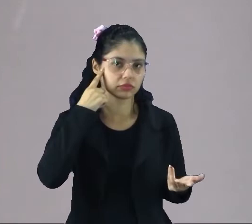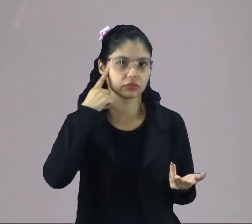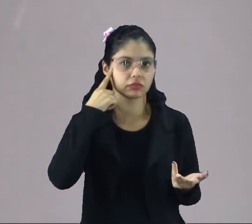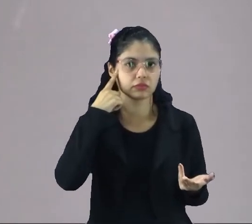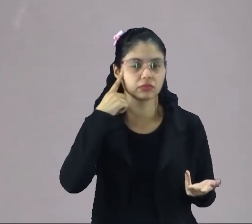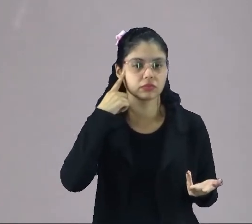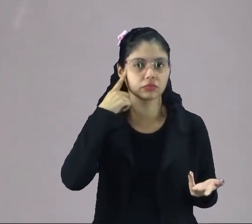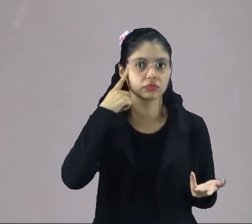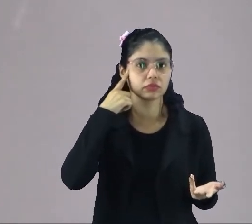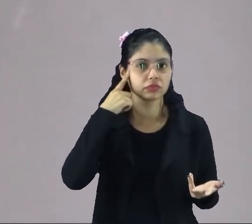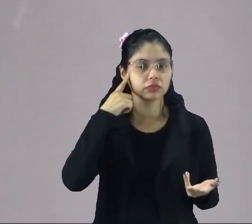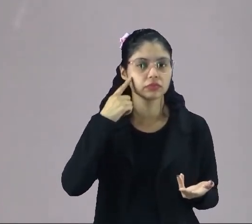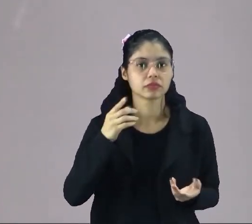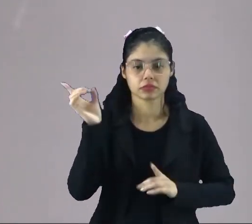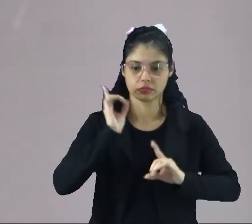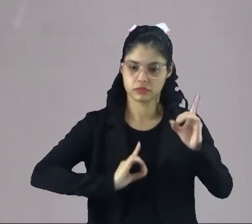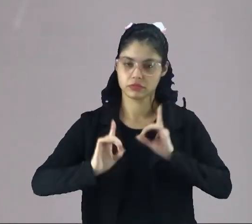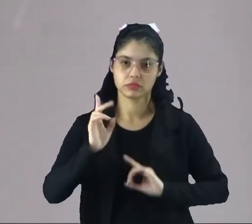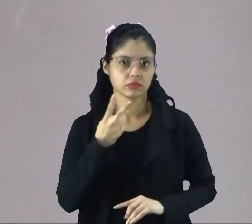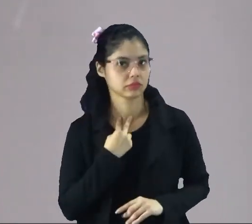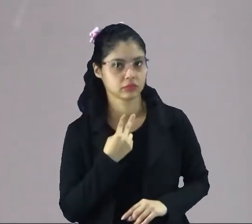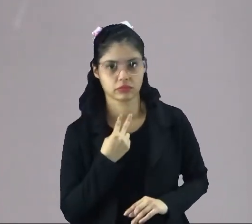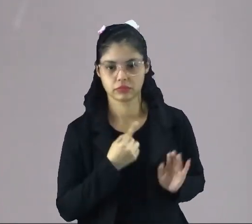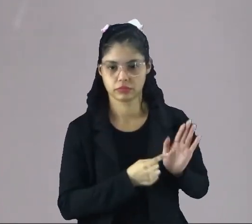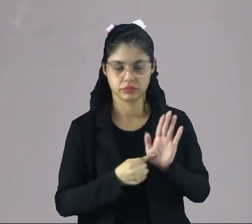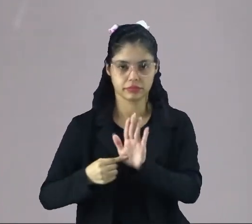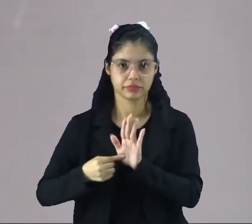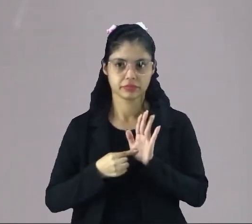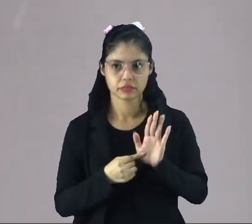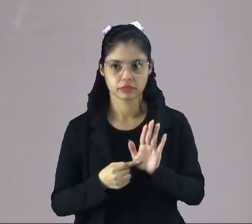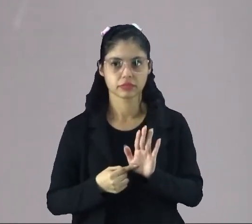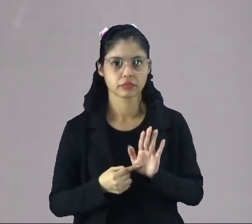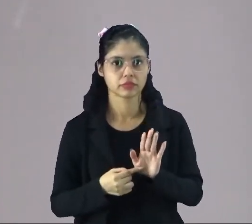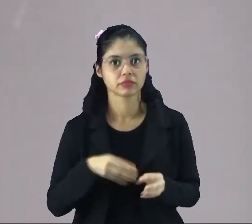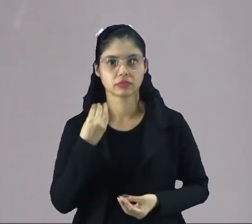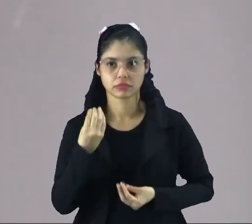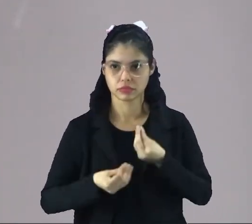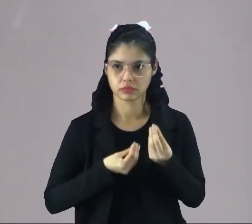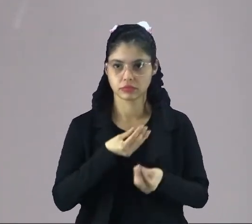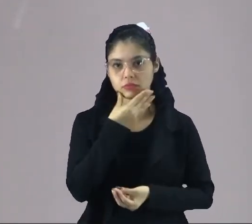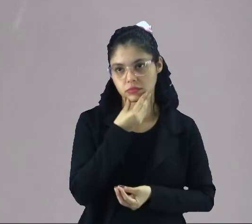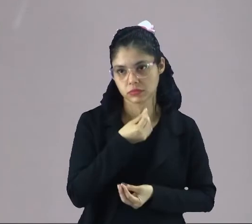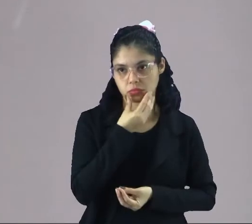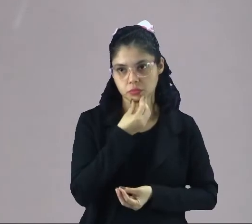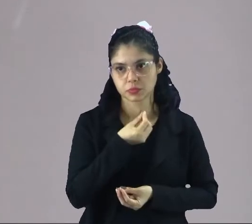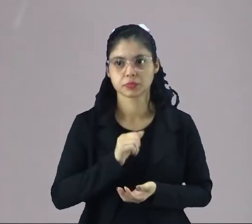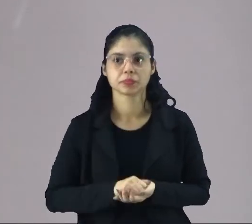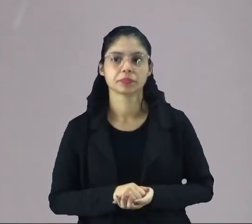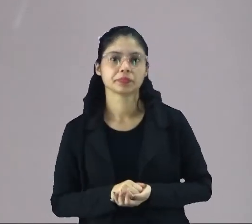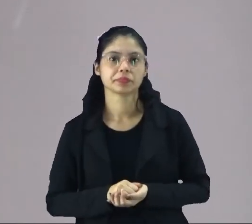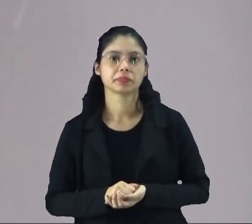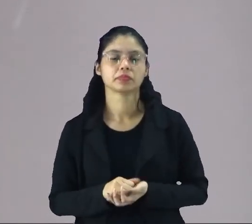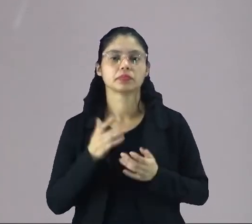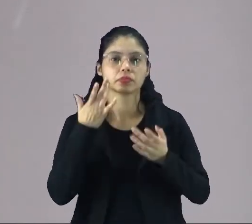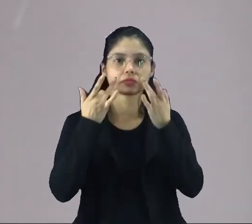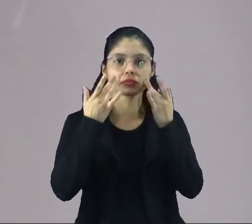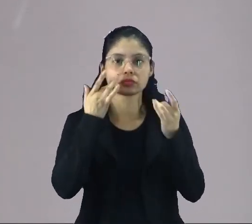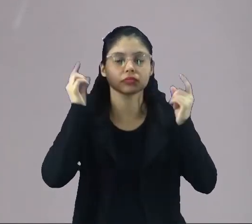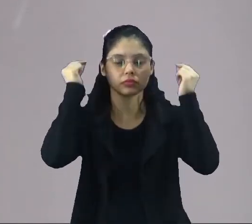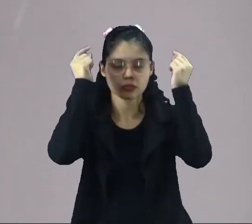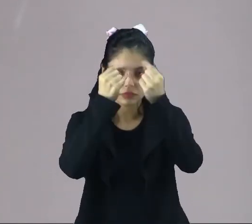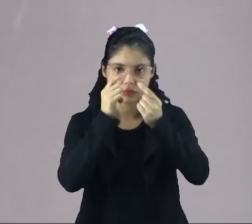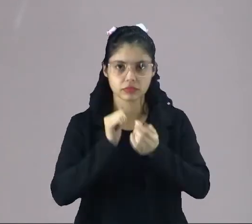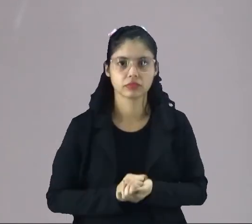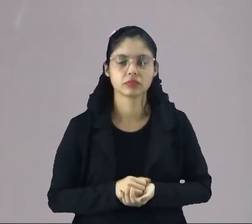às vezes? Que deuses não podem ser representados como homens, né? E o teatro grego,